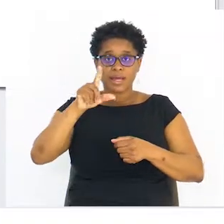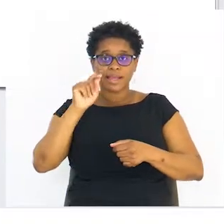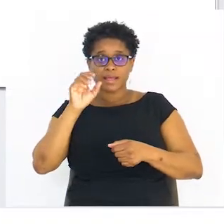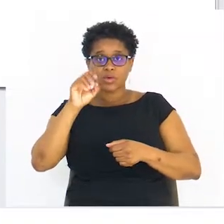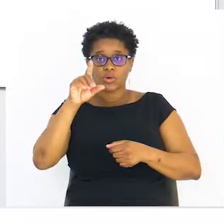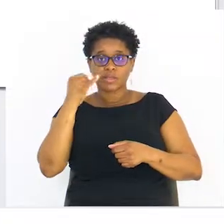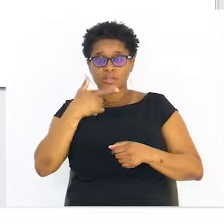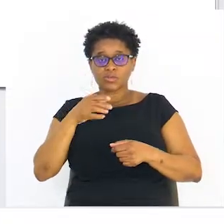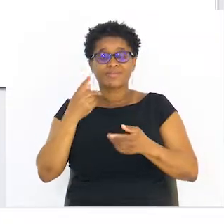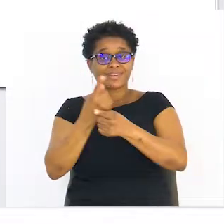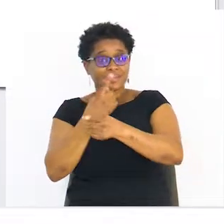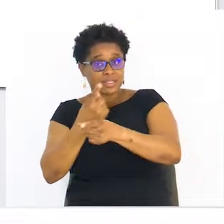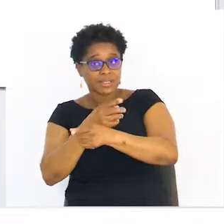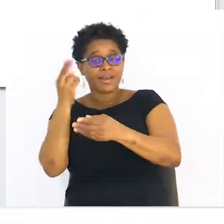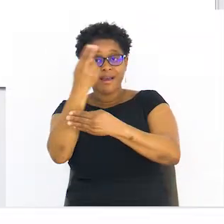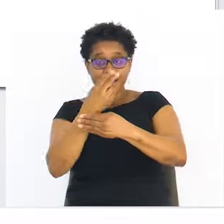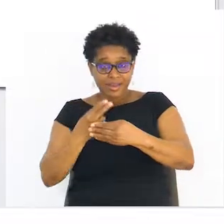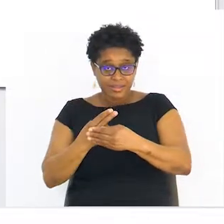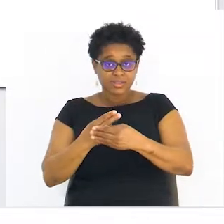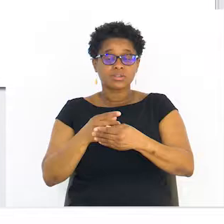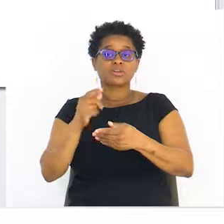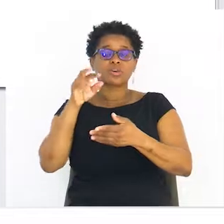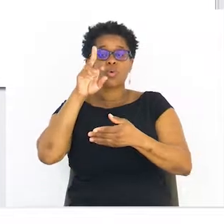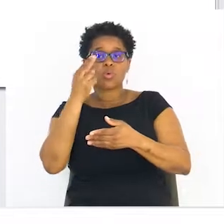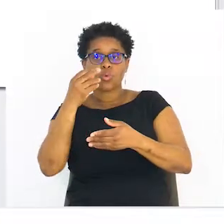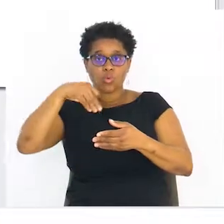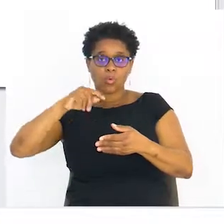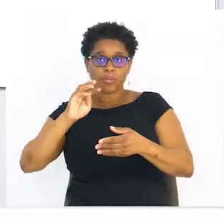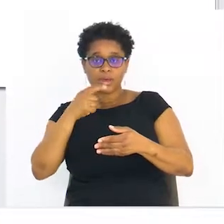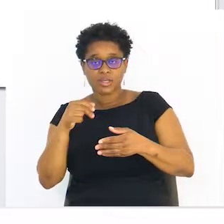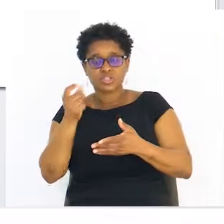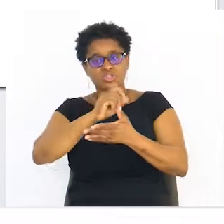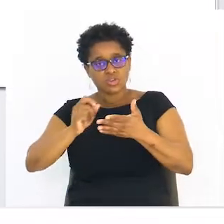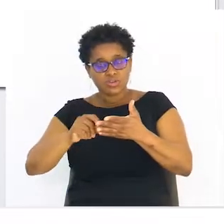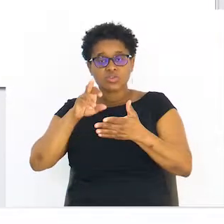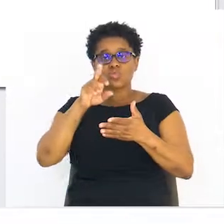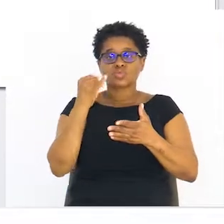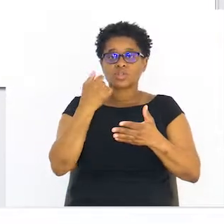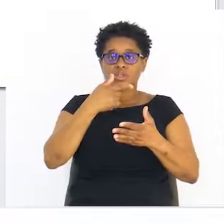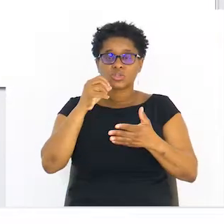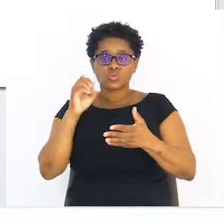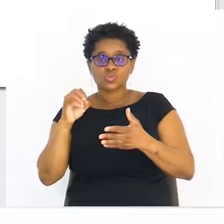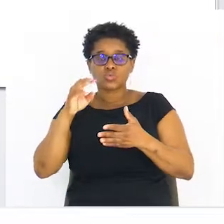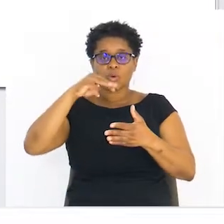rupestre, descrever os ritos mágicos e funerários.